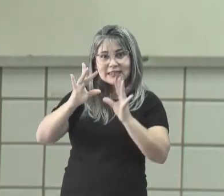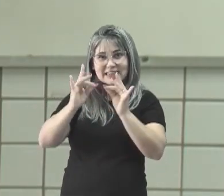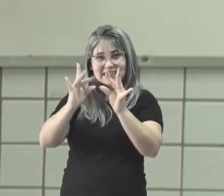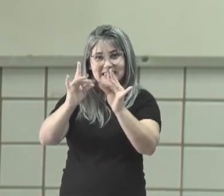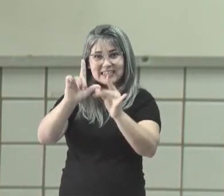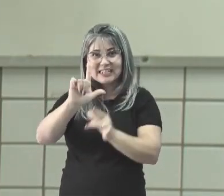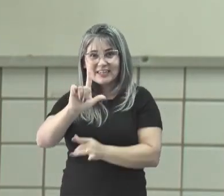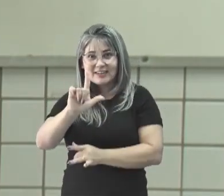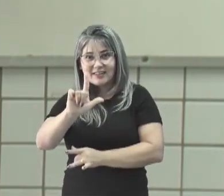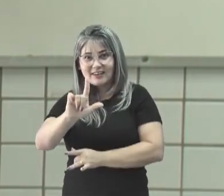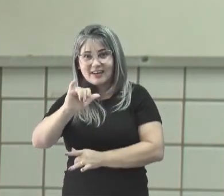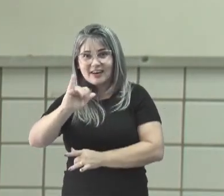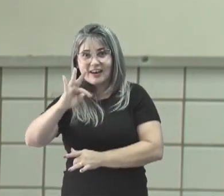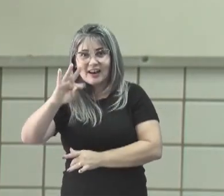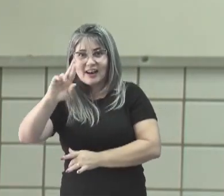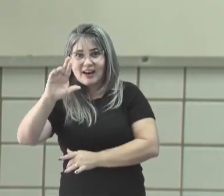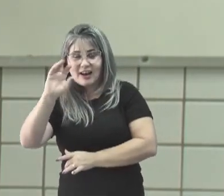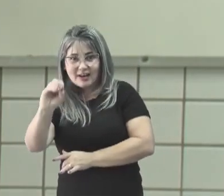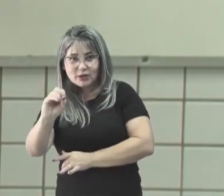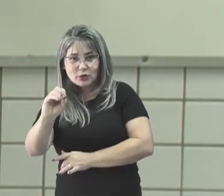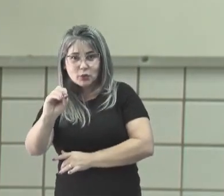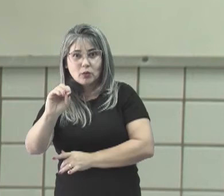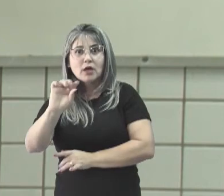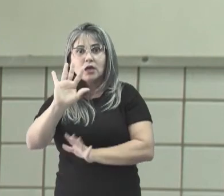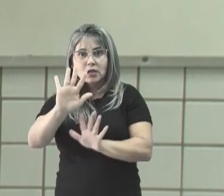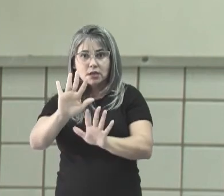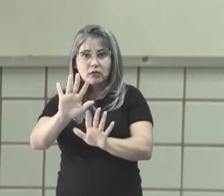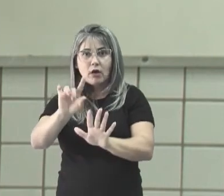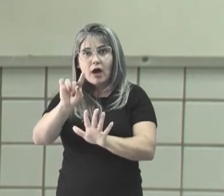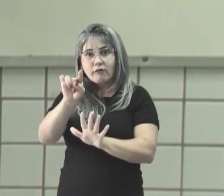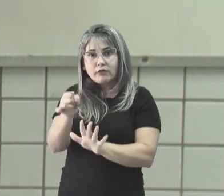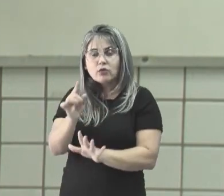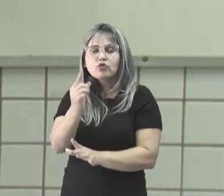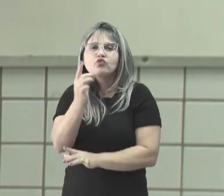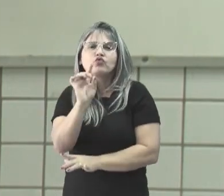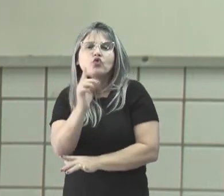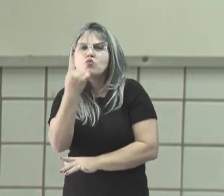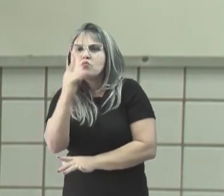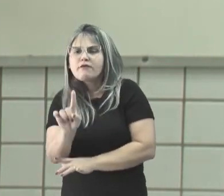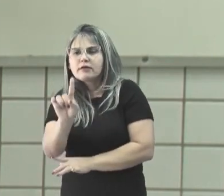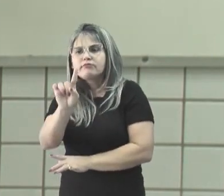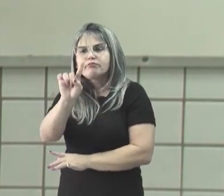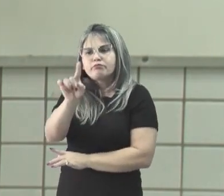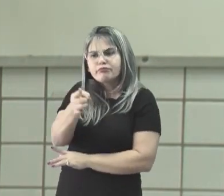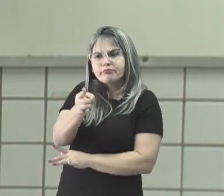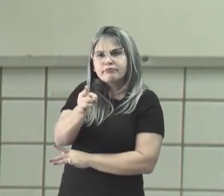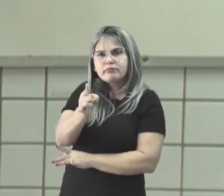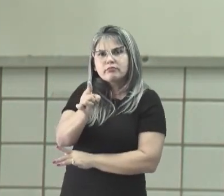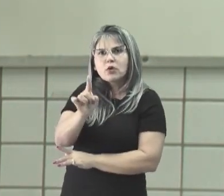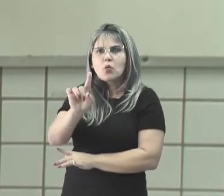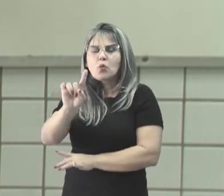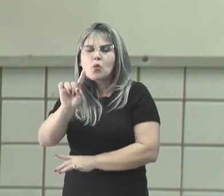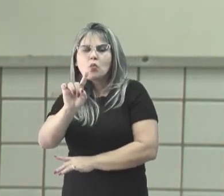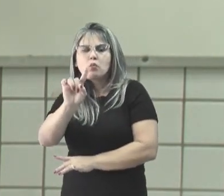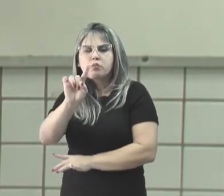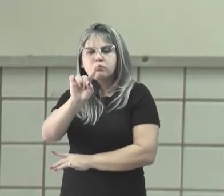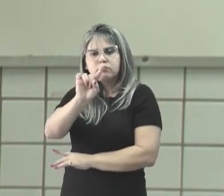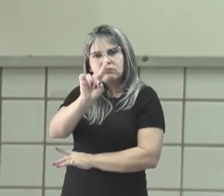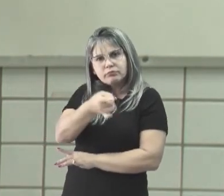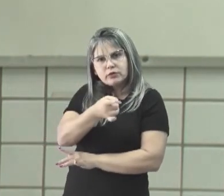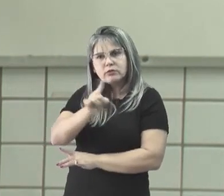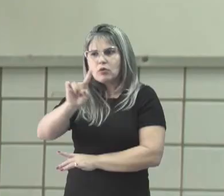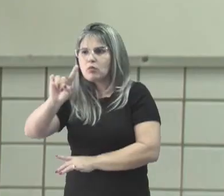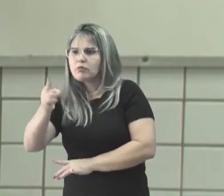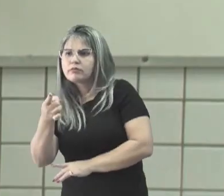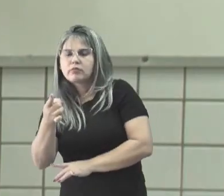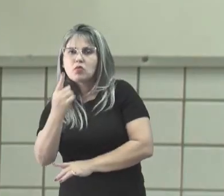a minha vírgula vai andar apenas uma casa, seja para a direita ou para a esquerda. Mililitro está lá no finalzinho, ó, dos